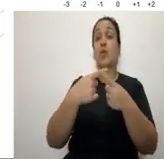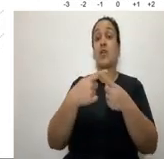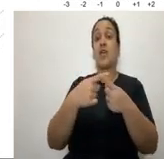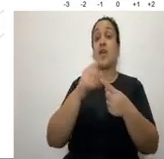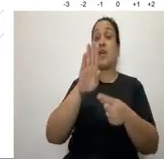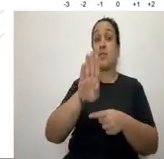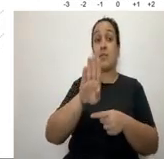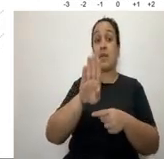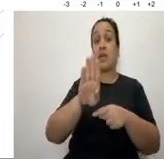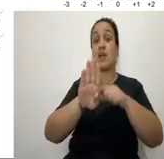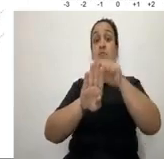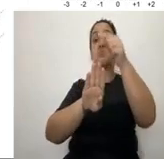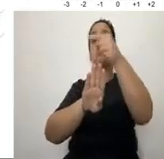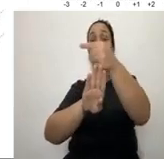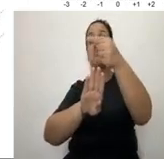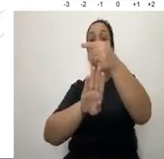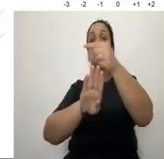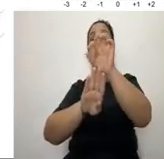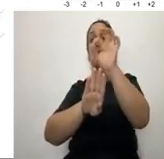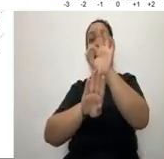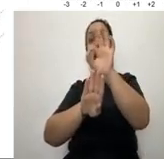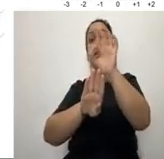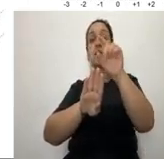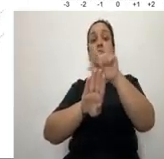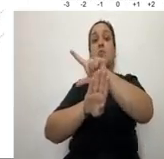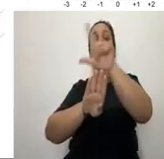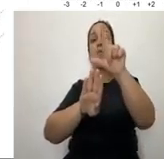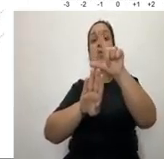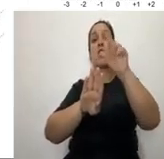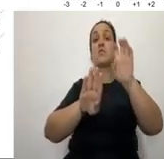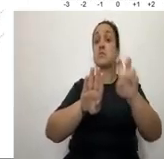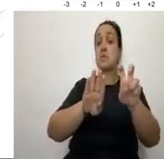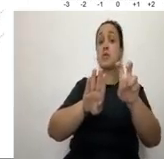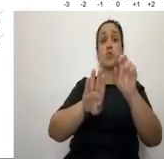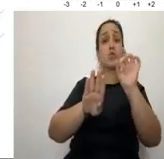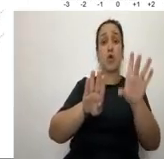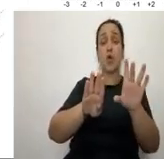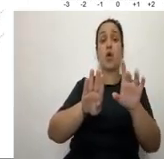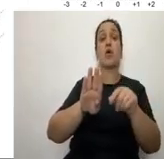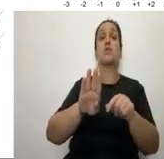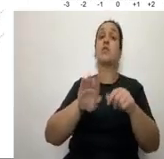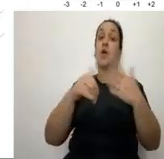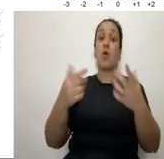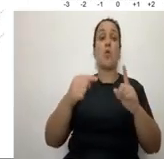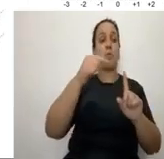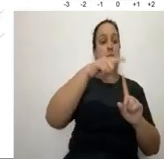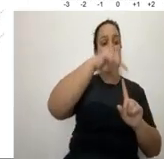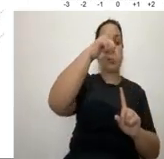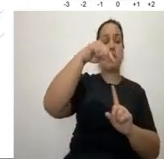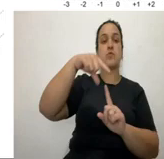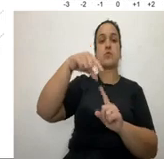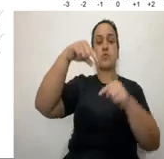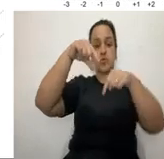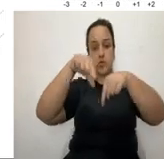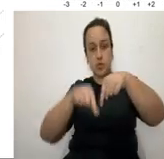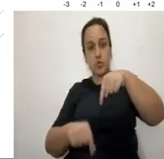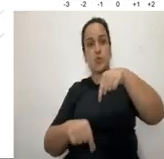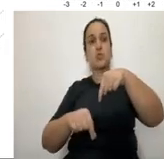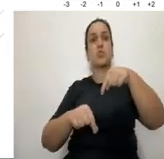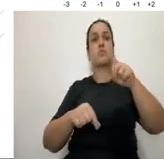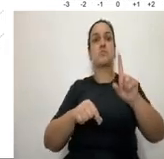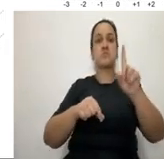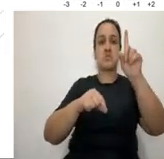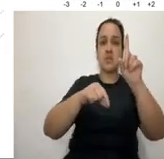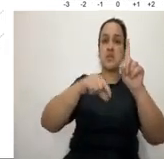tem carga, então o número de prótons é igual ao número de elétrons. Então o primeiro vai aqui, segundo,